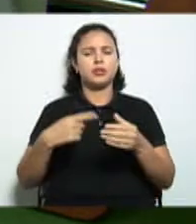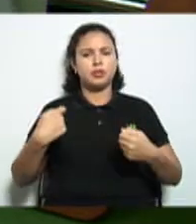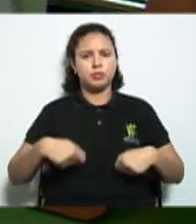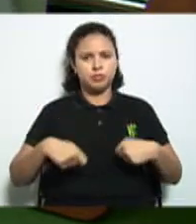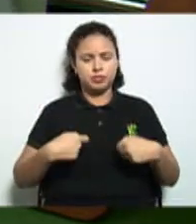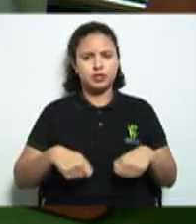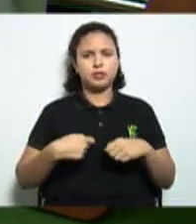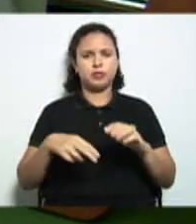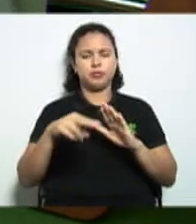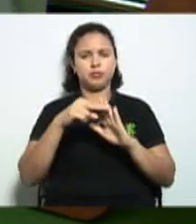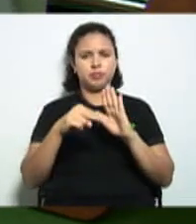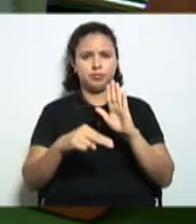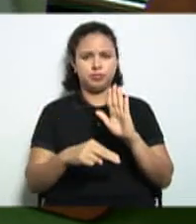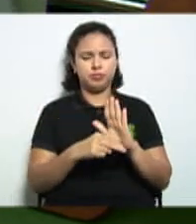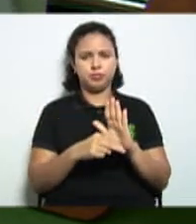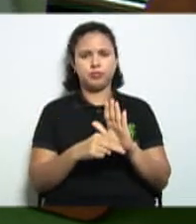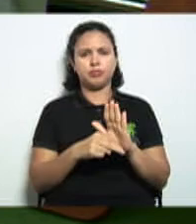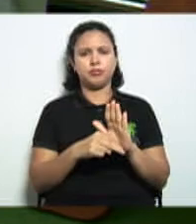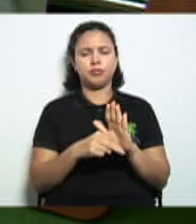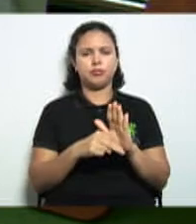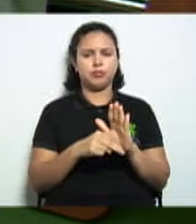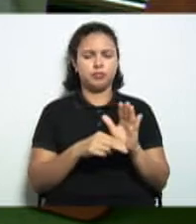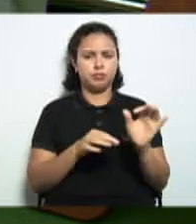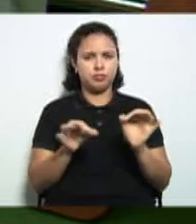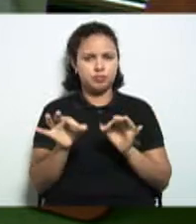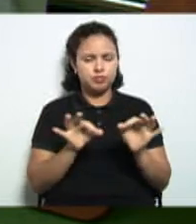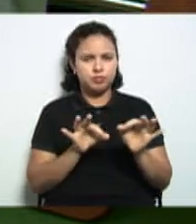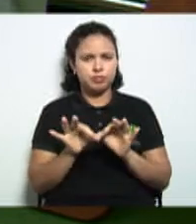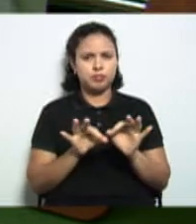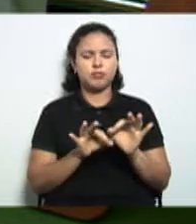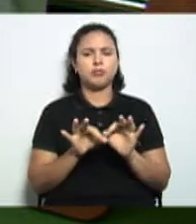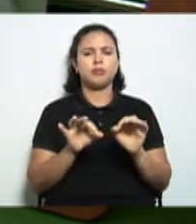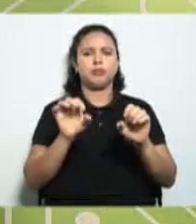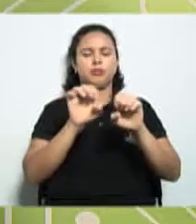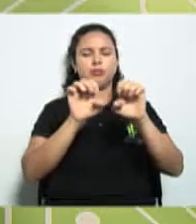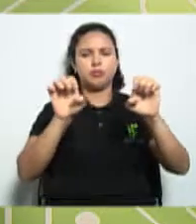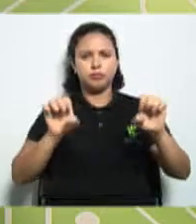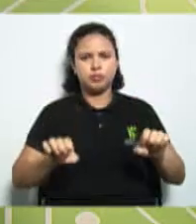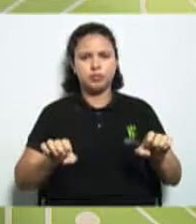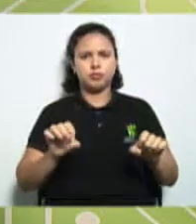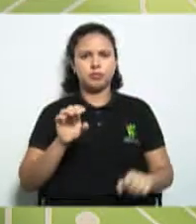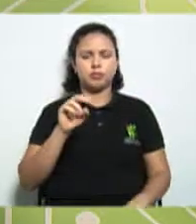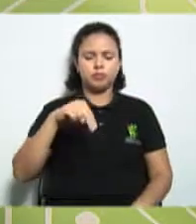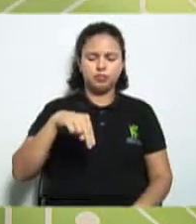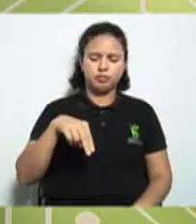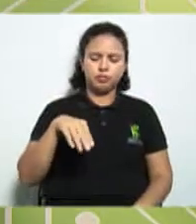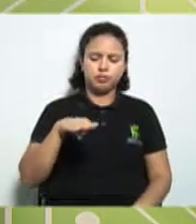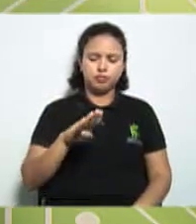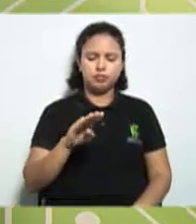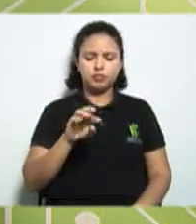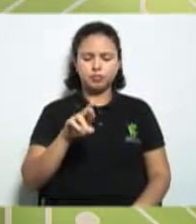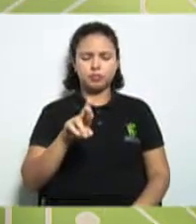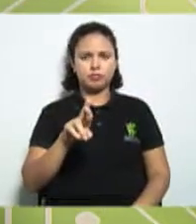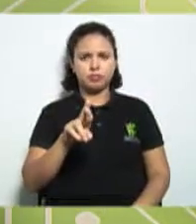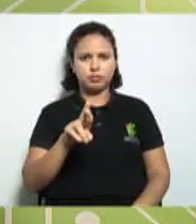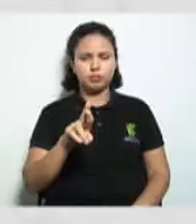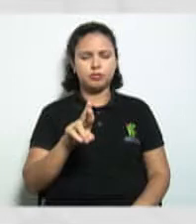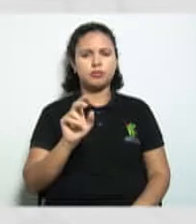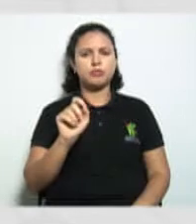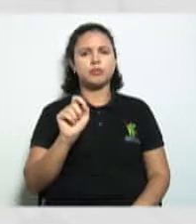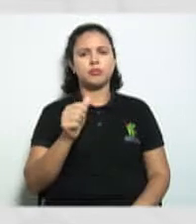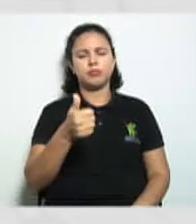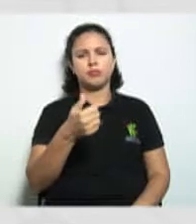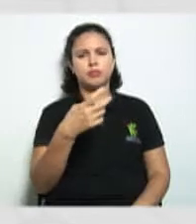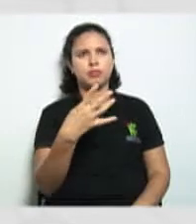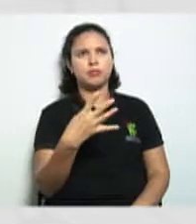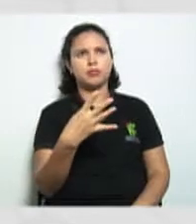aí dessas normas, tá? Olha só, formatação de acordo com a NBR 14724. Olha aí para você